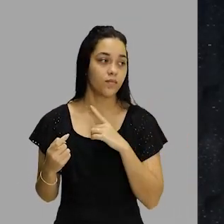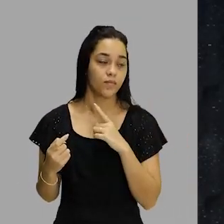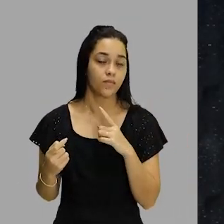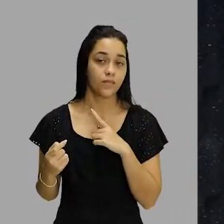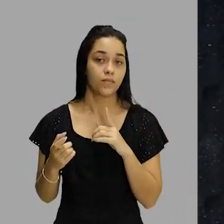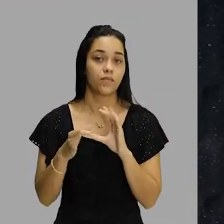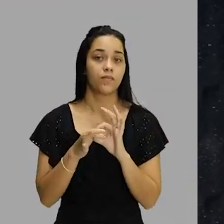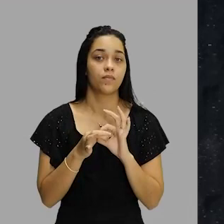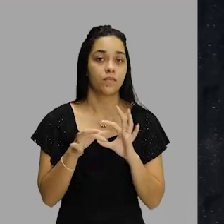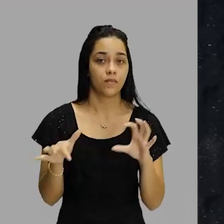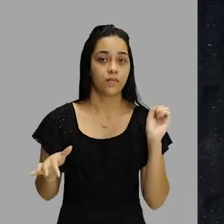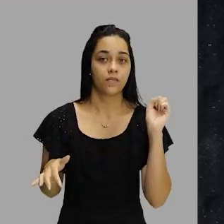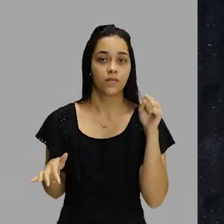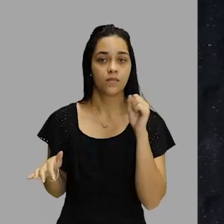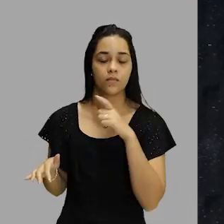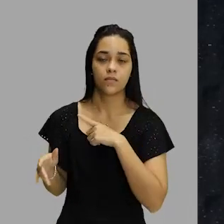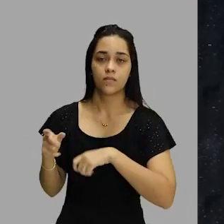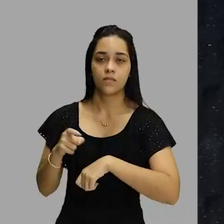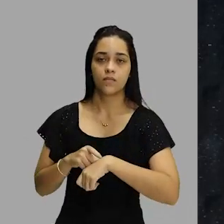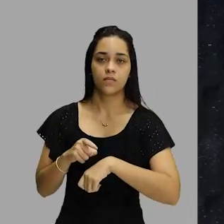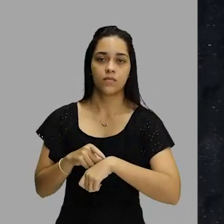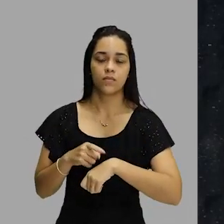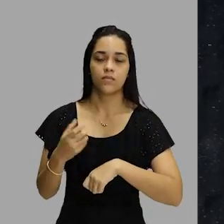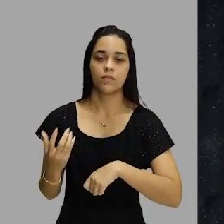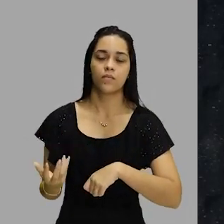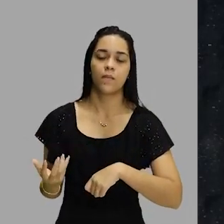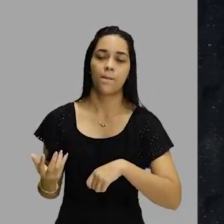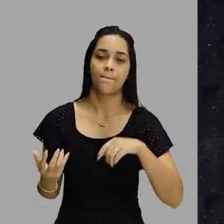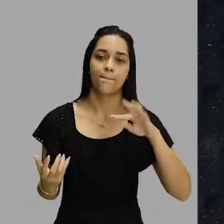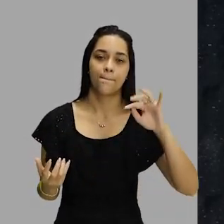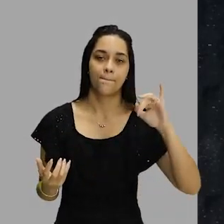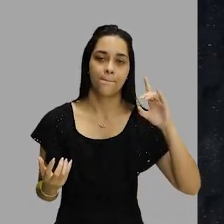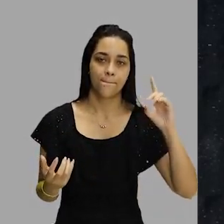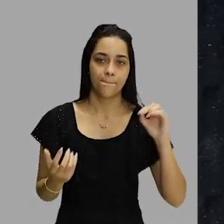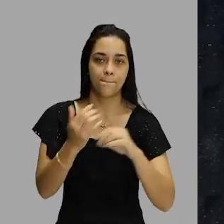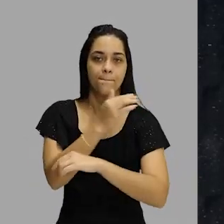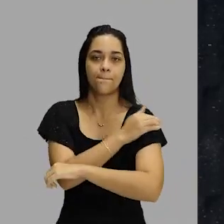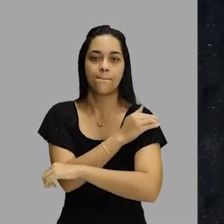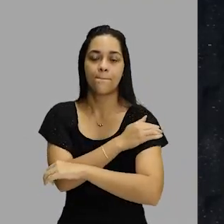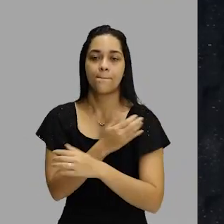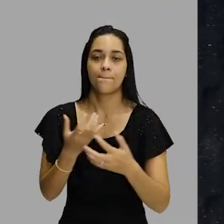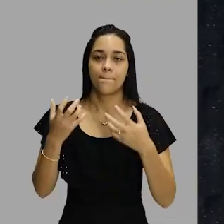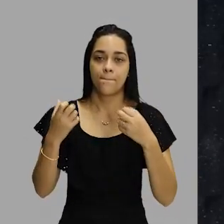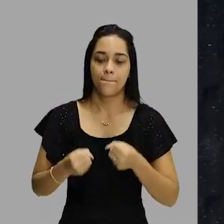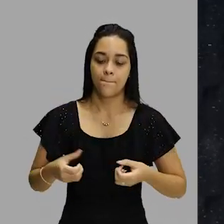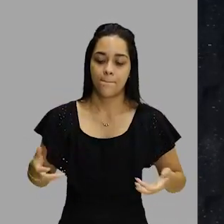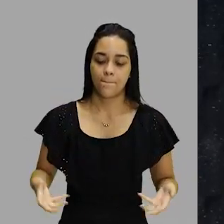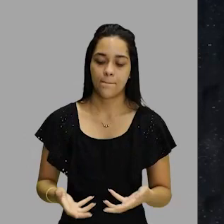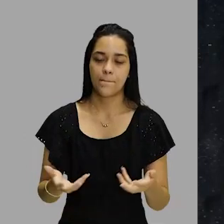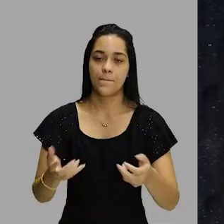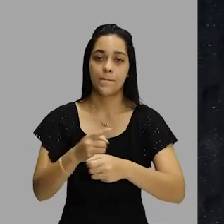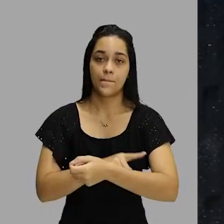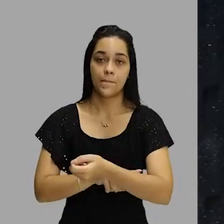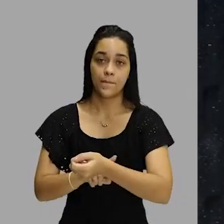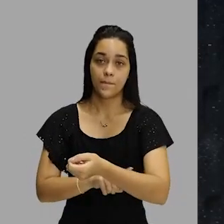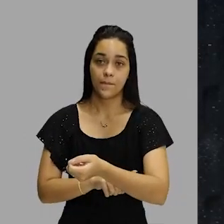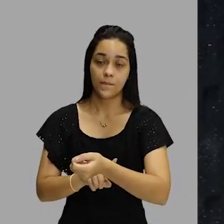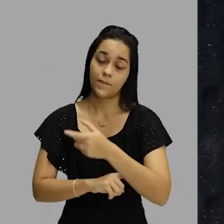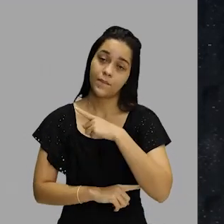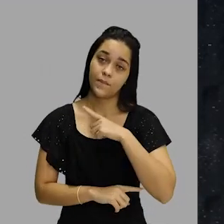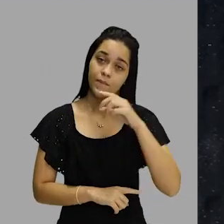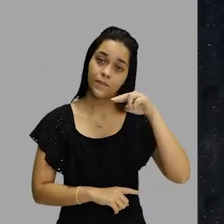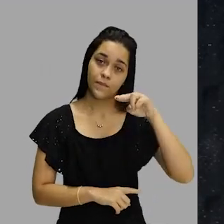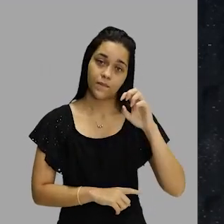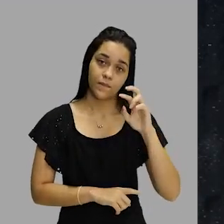ele é liberado a partir do momento que o tecido muscular recebe o impulso nervoso, que veio de um